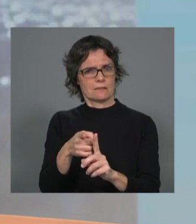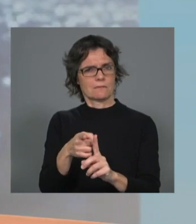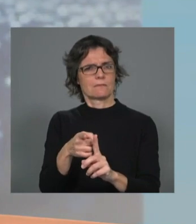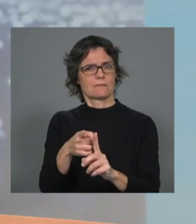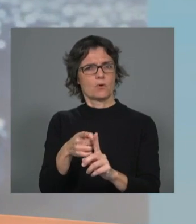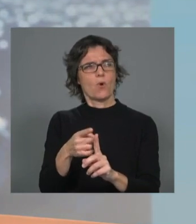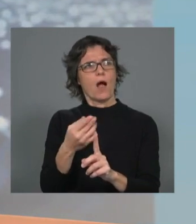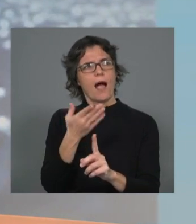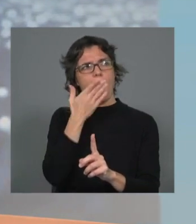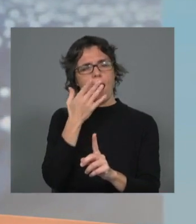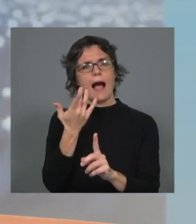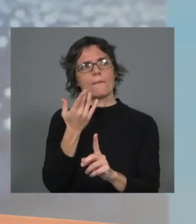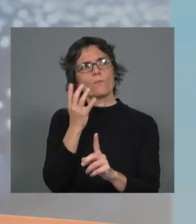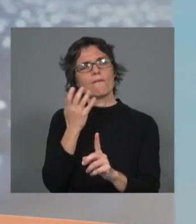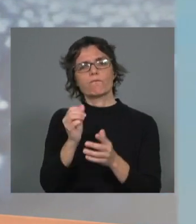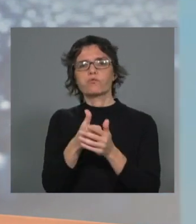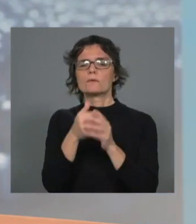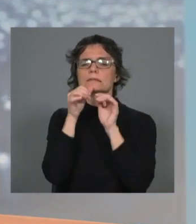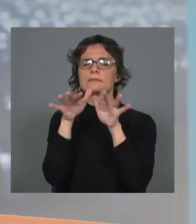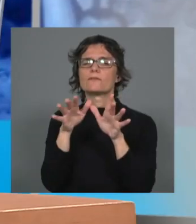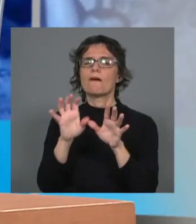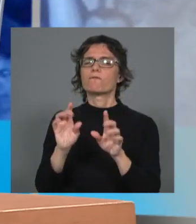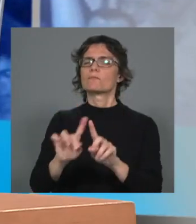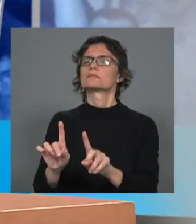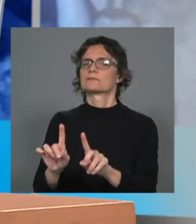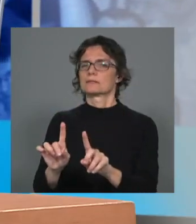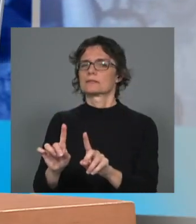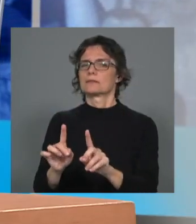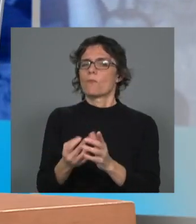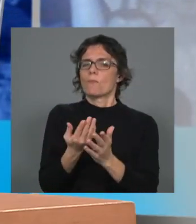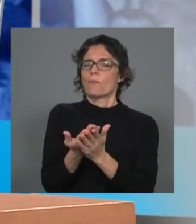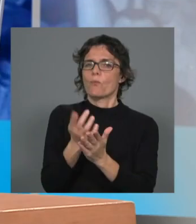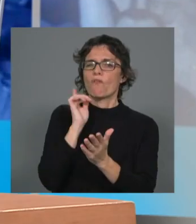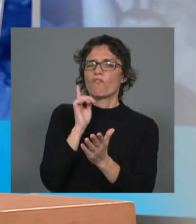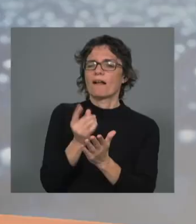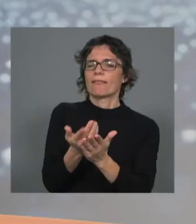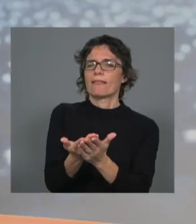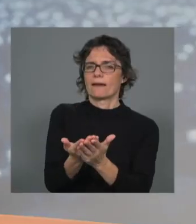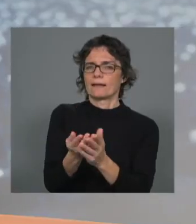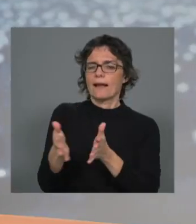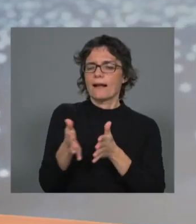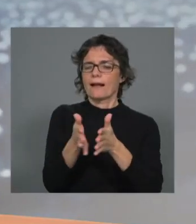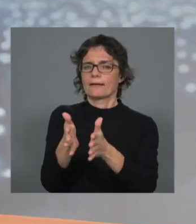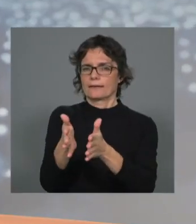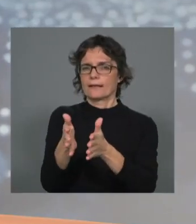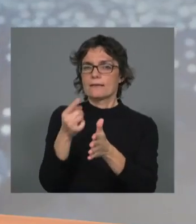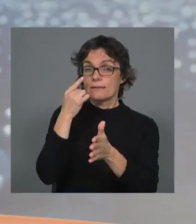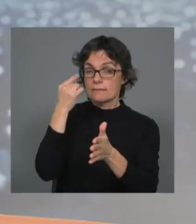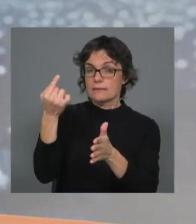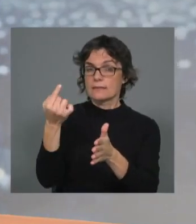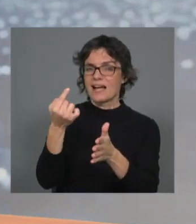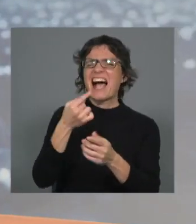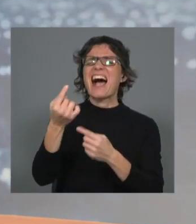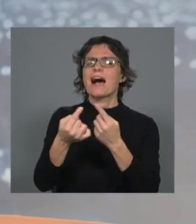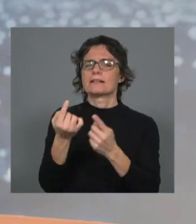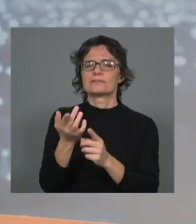de uma evangelização diferente, não é? De uma proposta de valores e de itinerários que às vezes mais